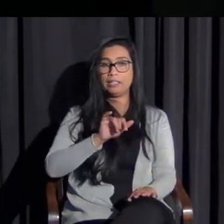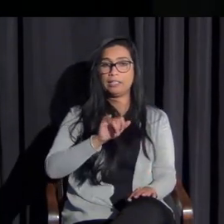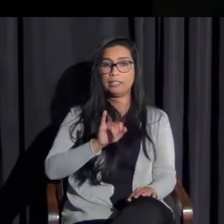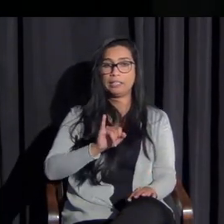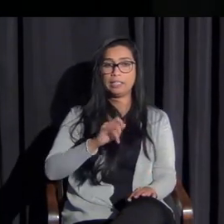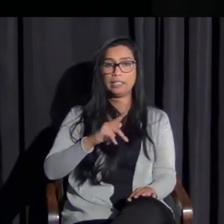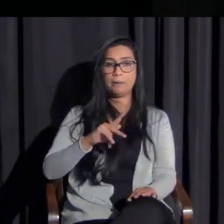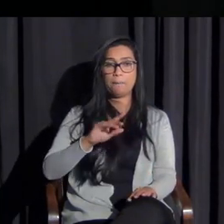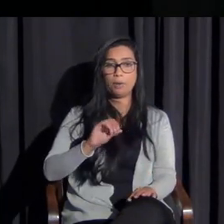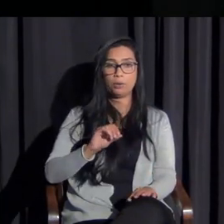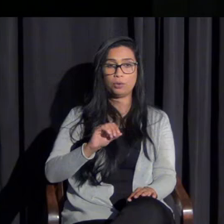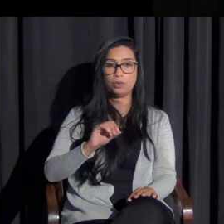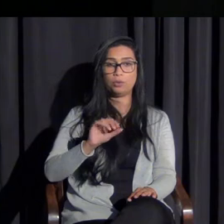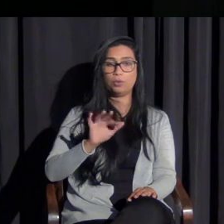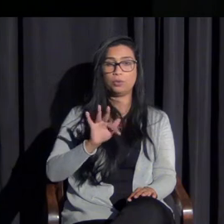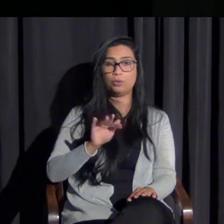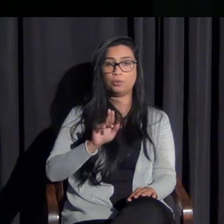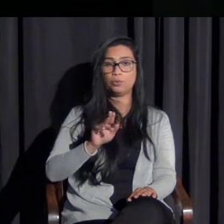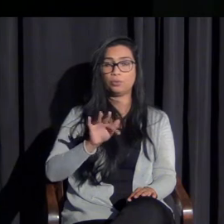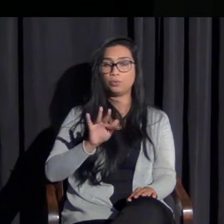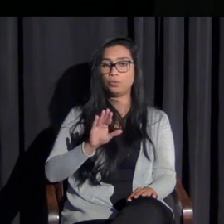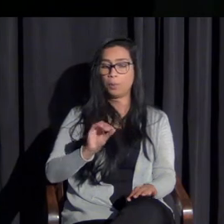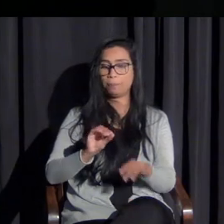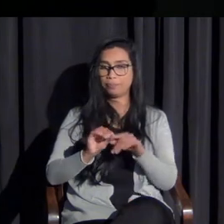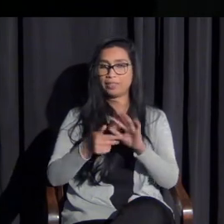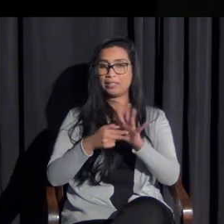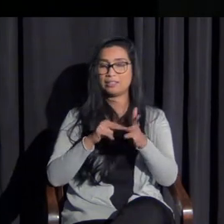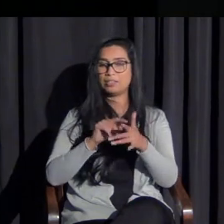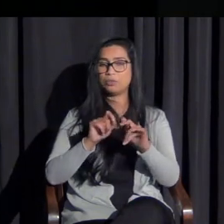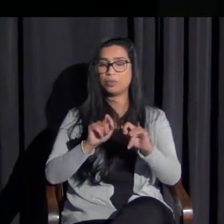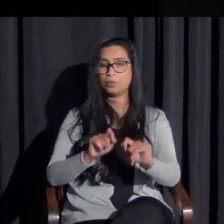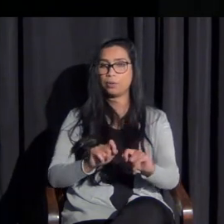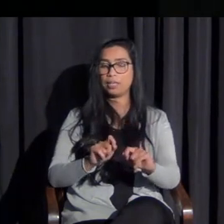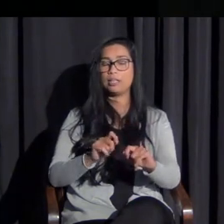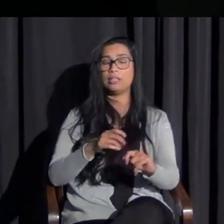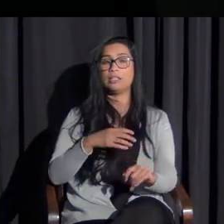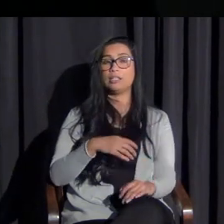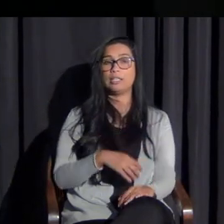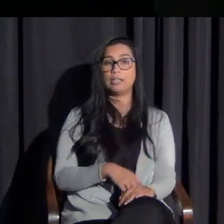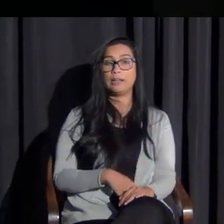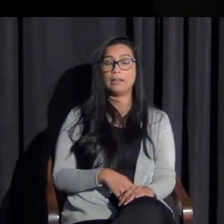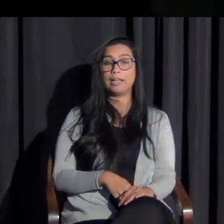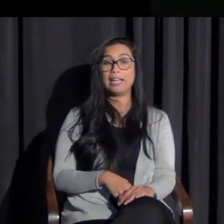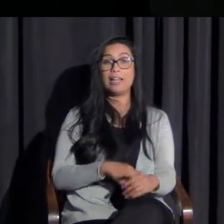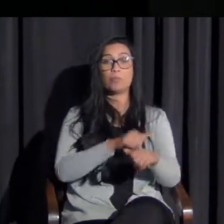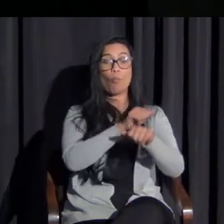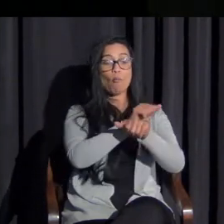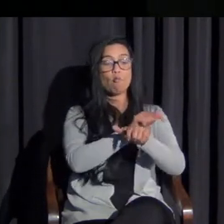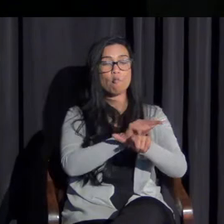indico, porque é uma forma encontrada, né, de limpar